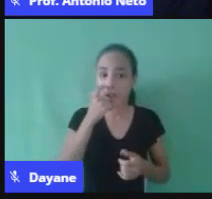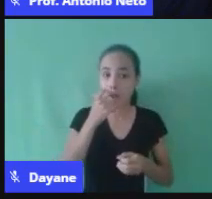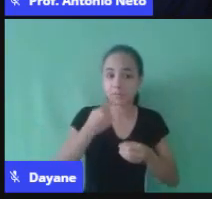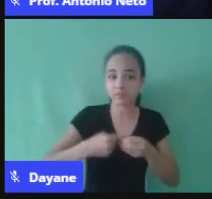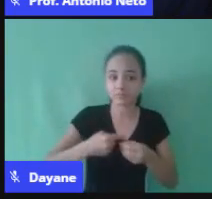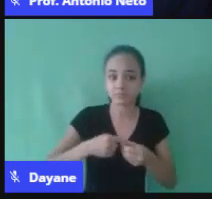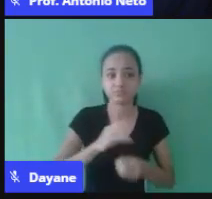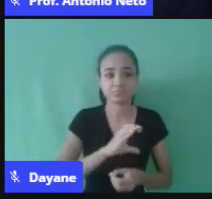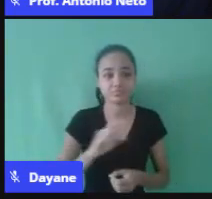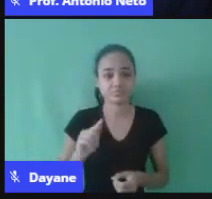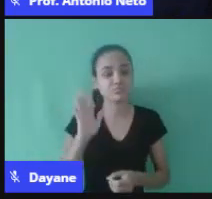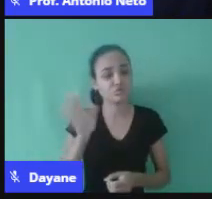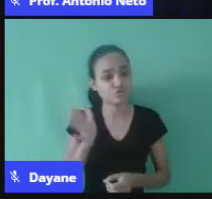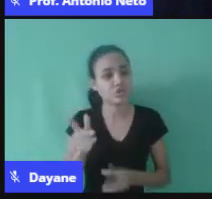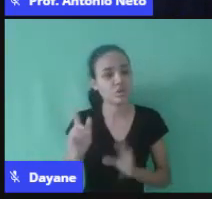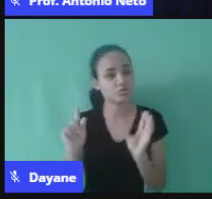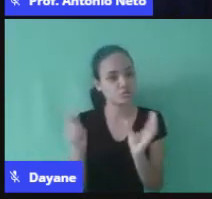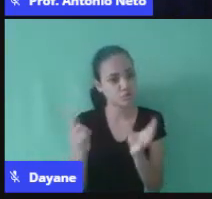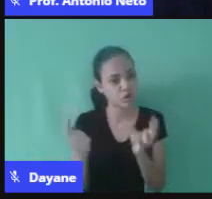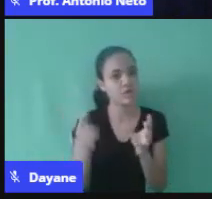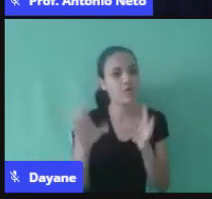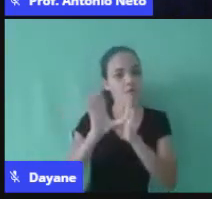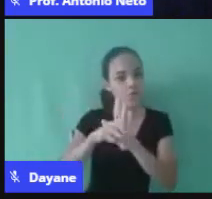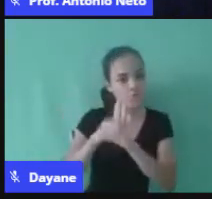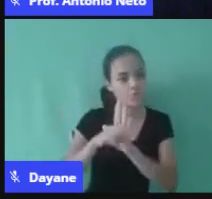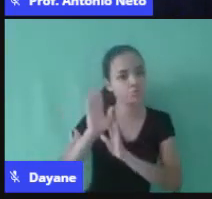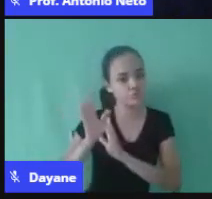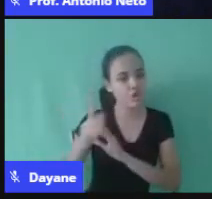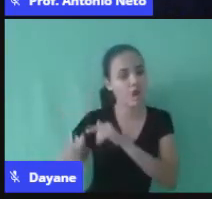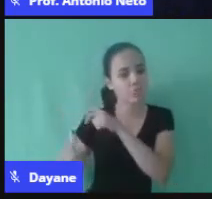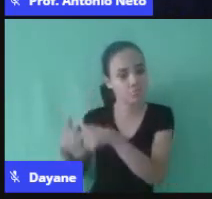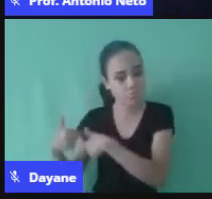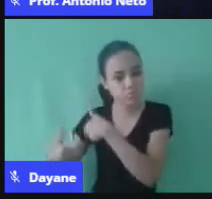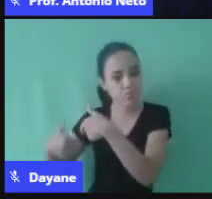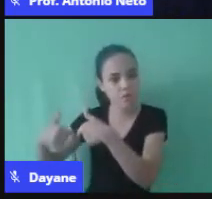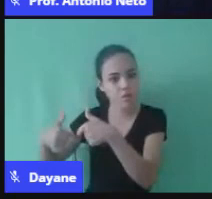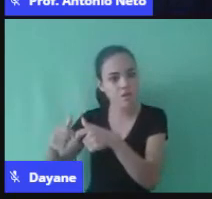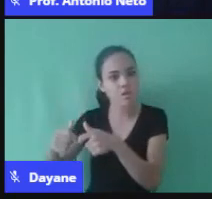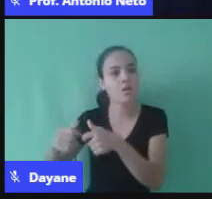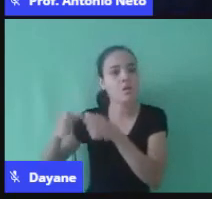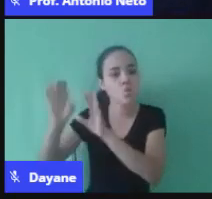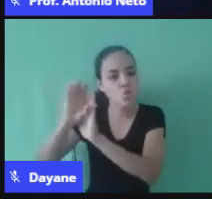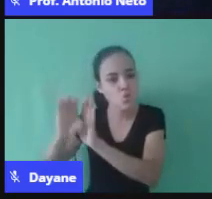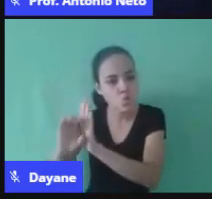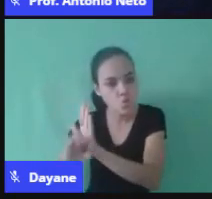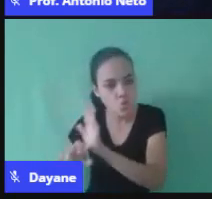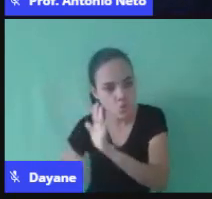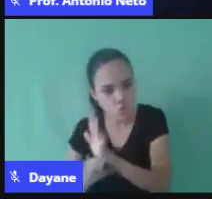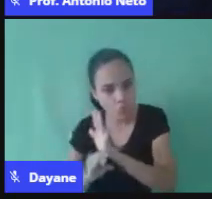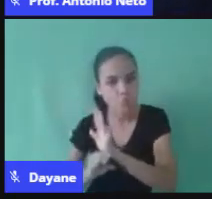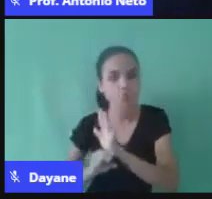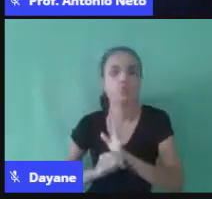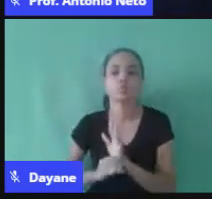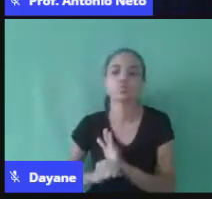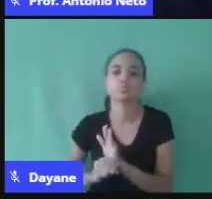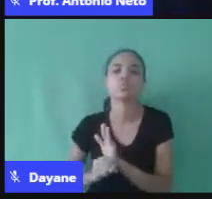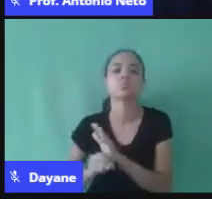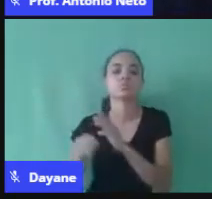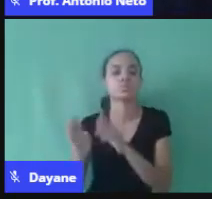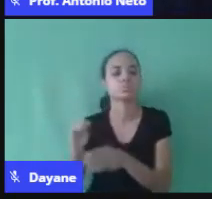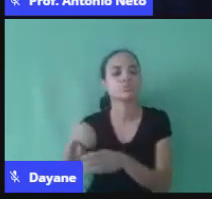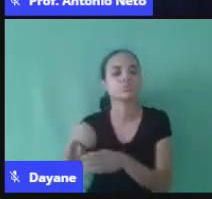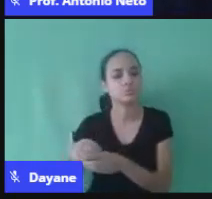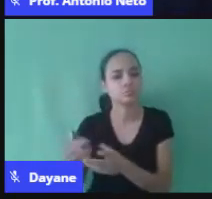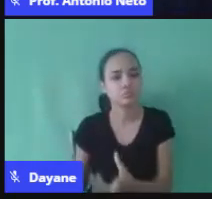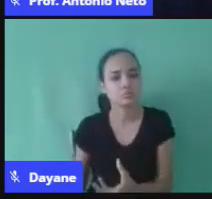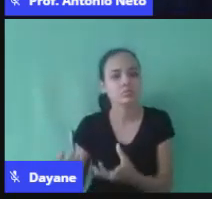história e geografia, então nós vamos trabalhar com uma narrativa. O que nós pensamos primeiro? Em criar um